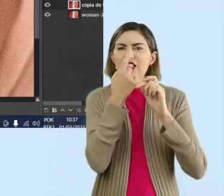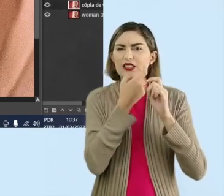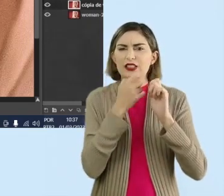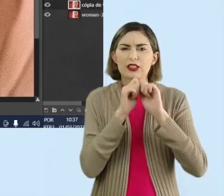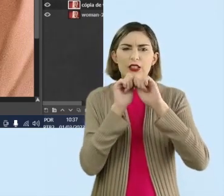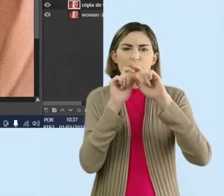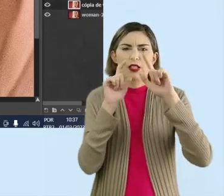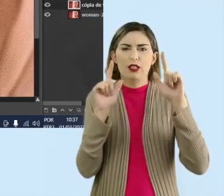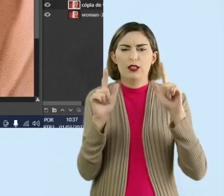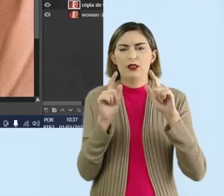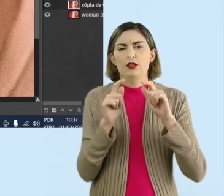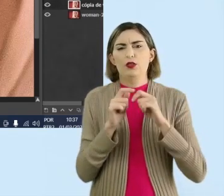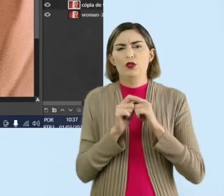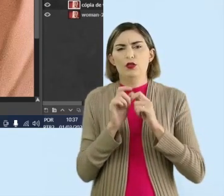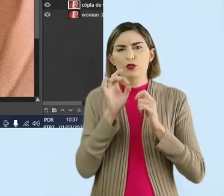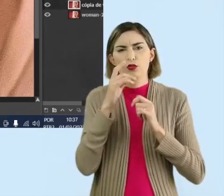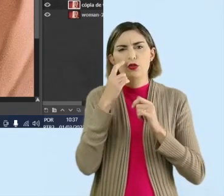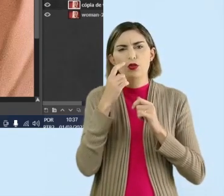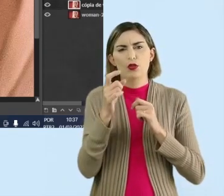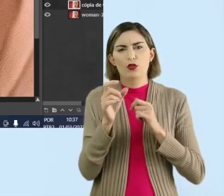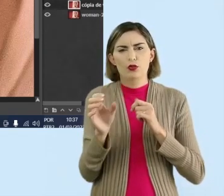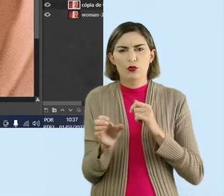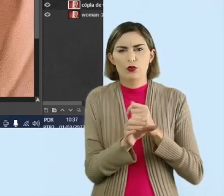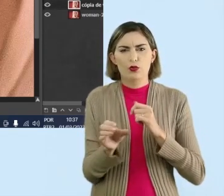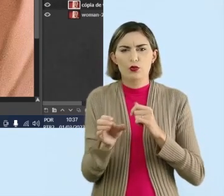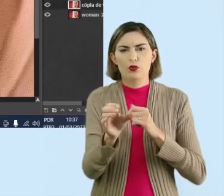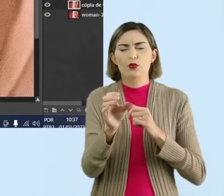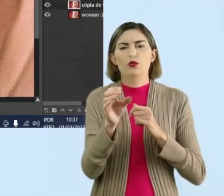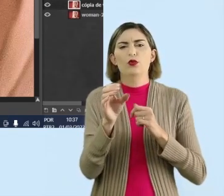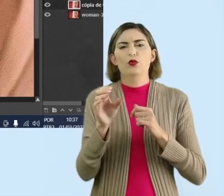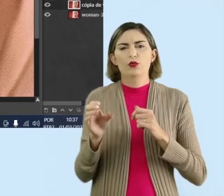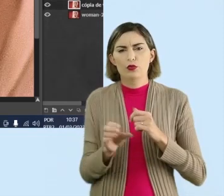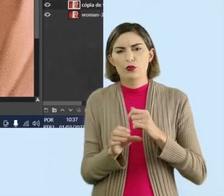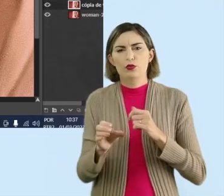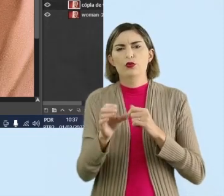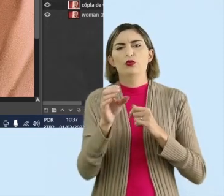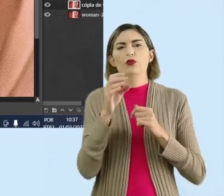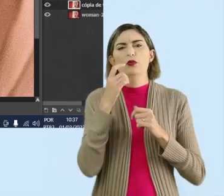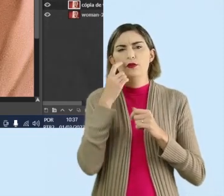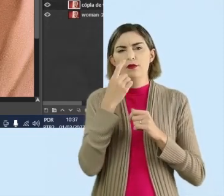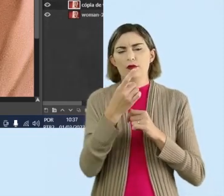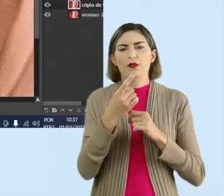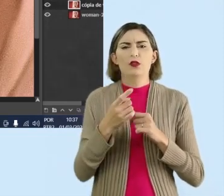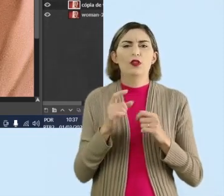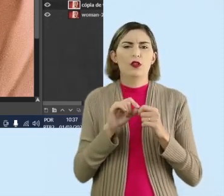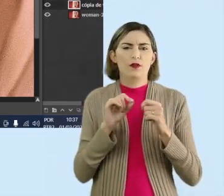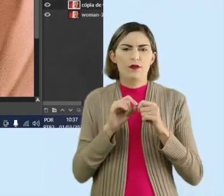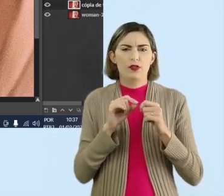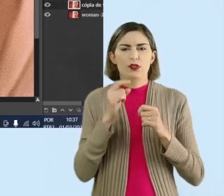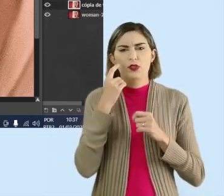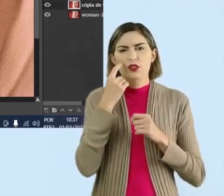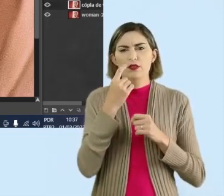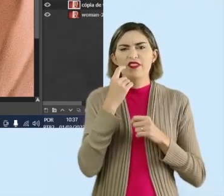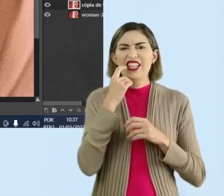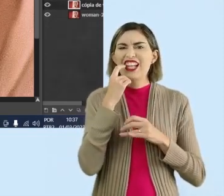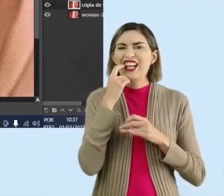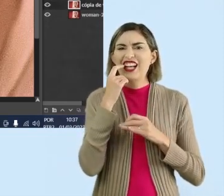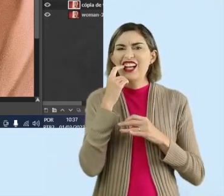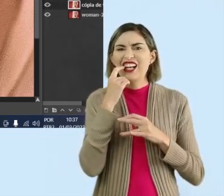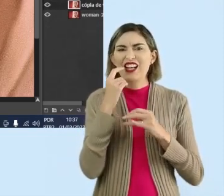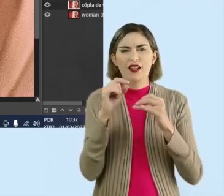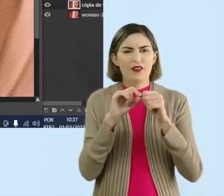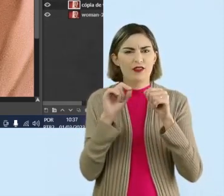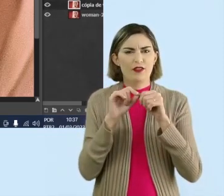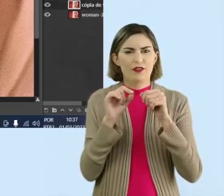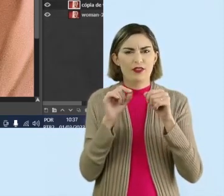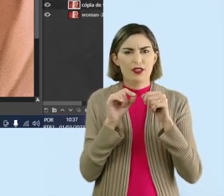Solto o mouse, clico, arrasto, solto o mouse. Vou fazer aqui esse incisivo, esse dente incisivo, a gente tem uma